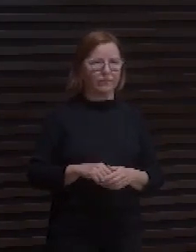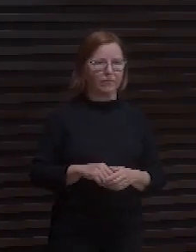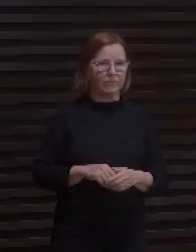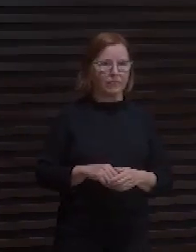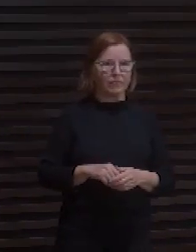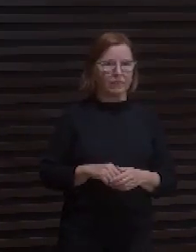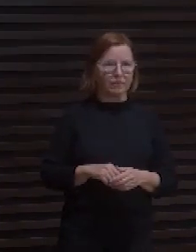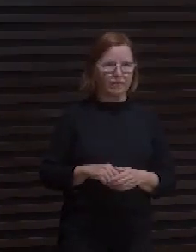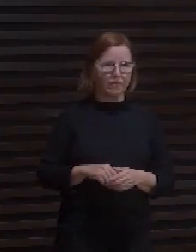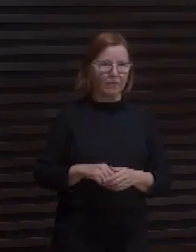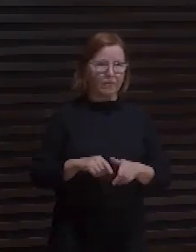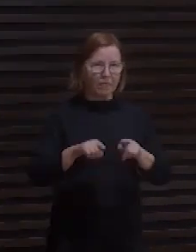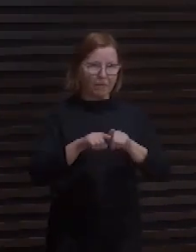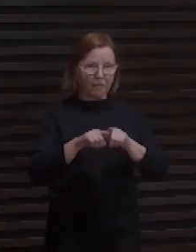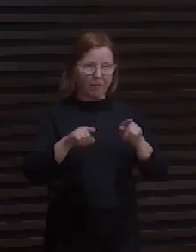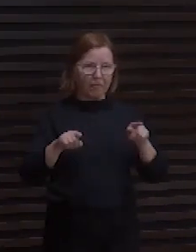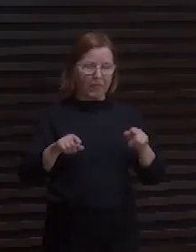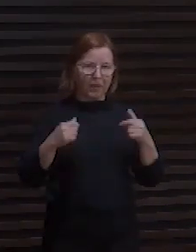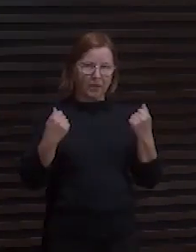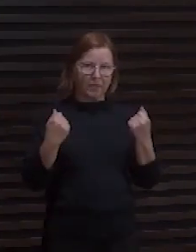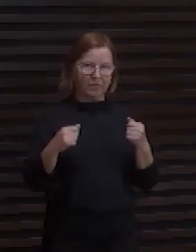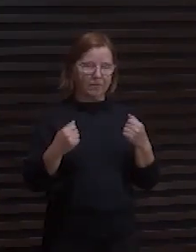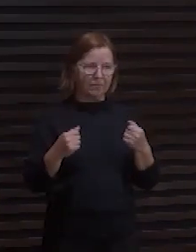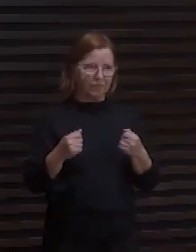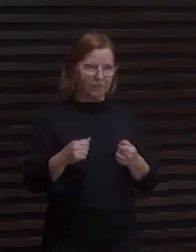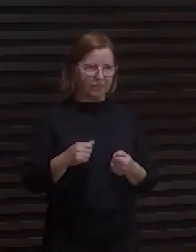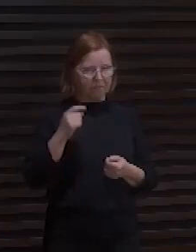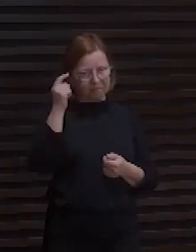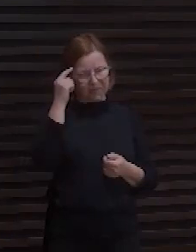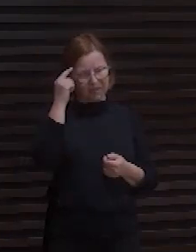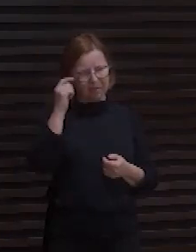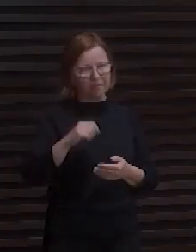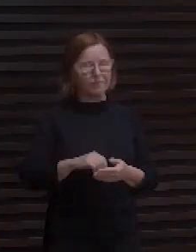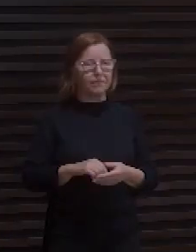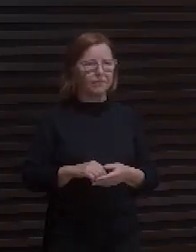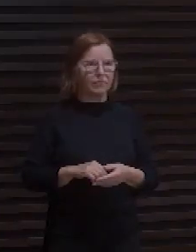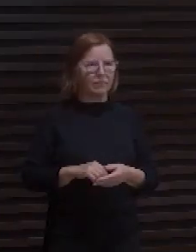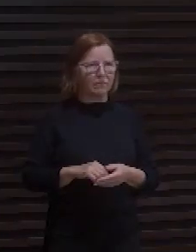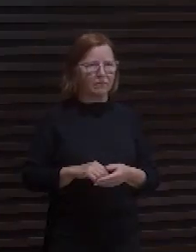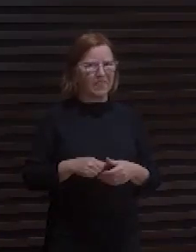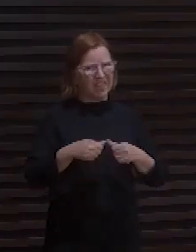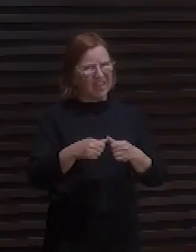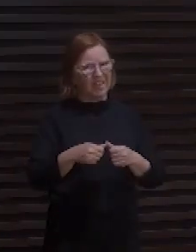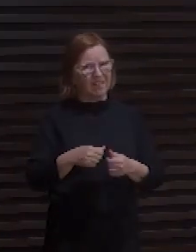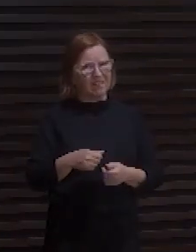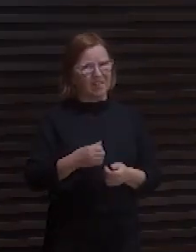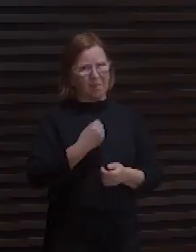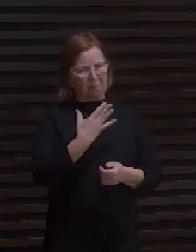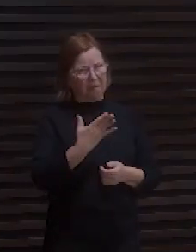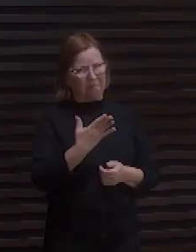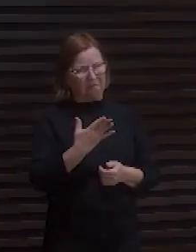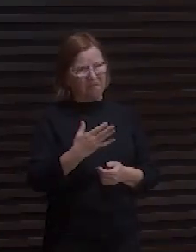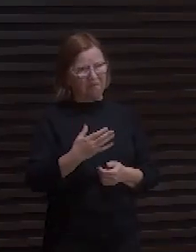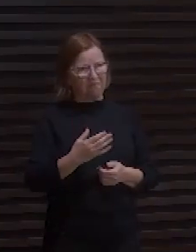afirmação que nós devemos considerar apenas. Então, perguntar: isso é algo que convém fazer apesar de ser lícito?